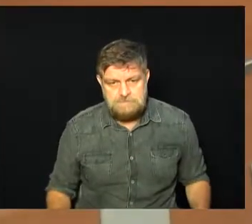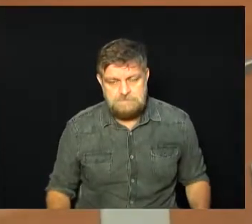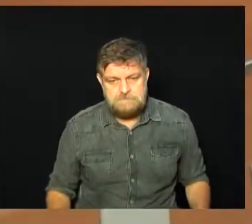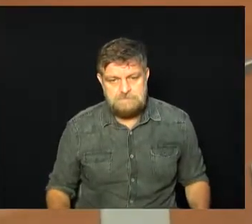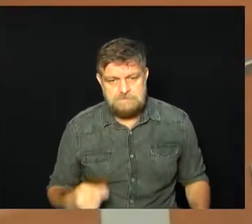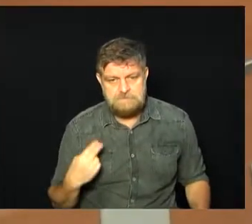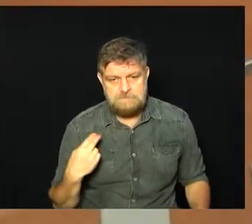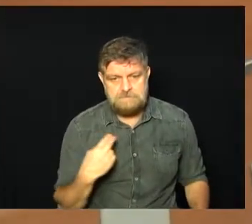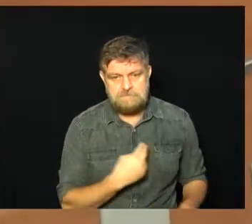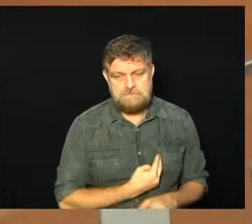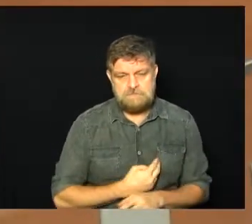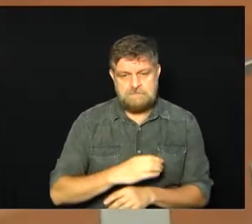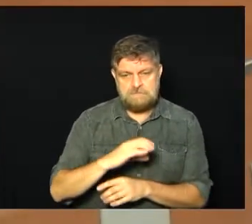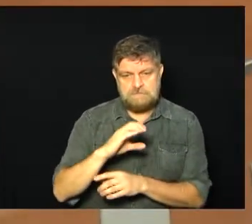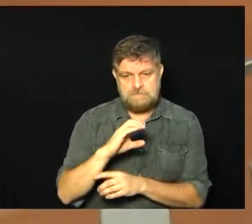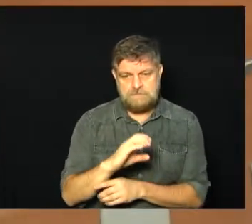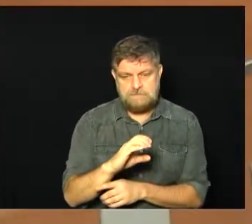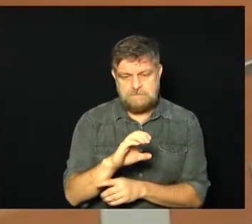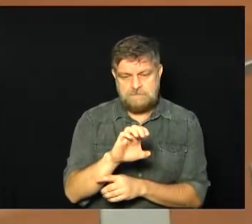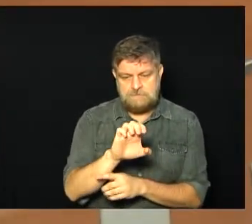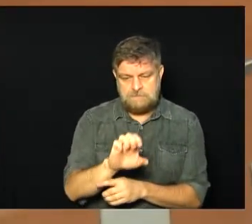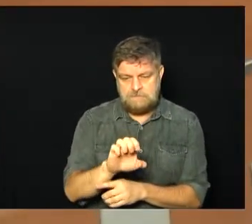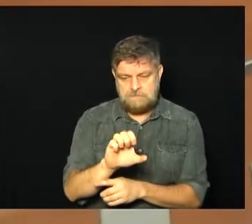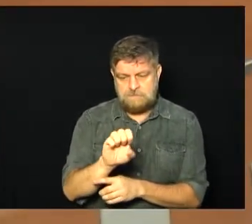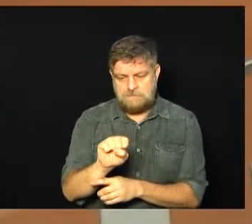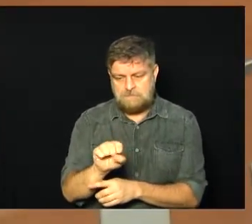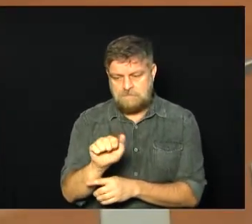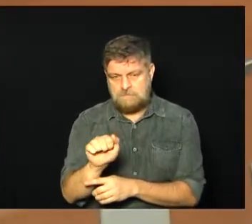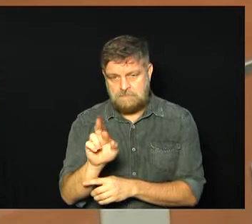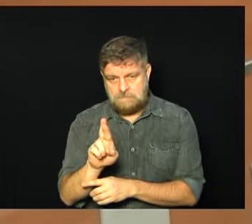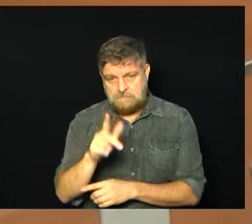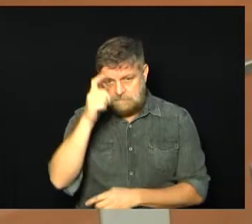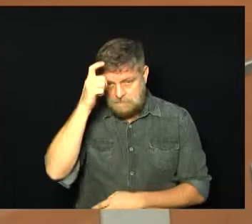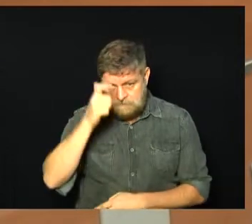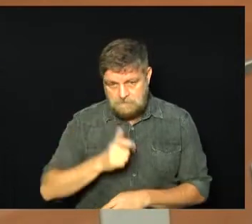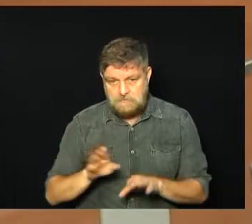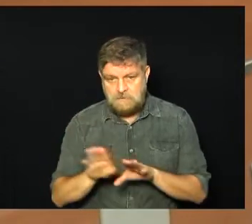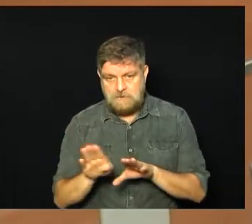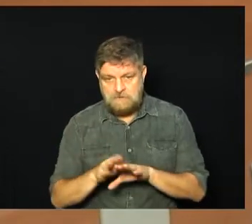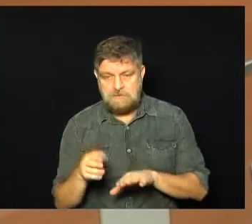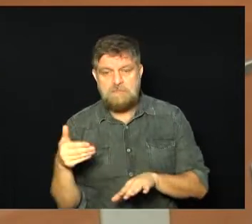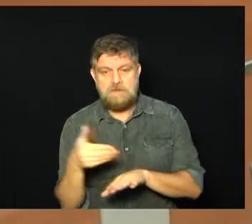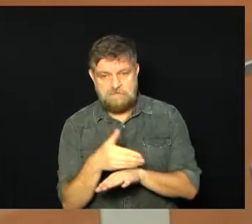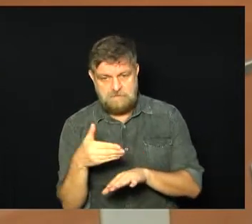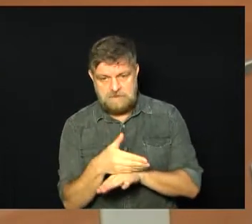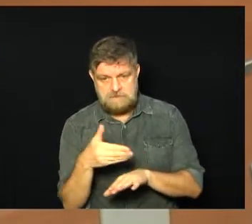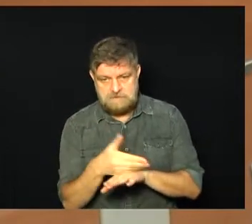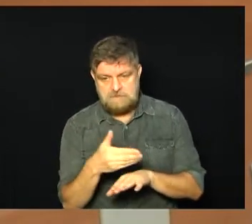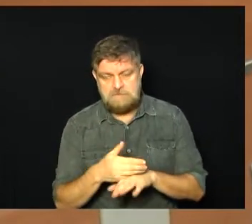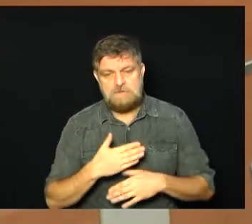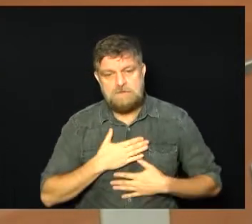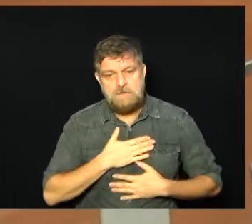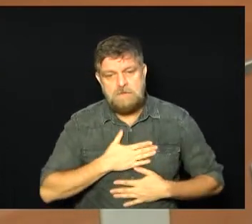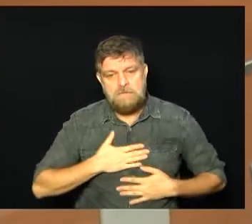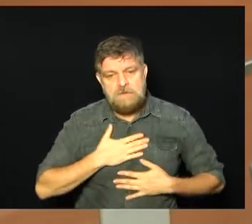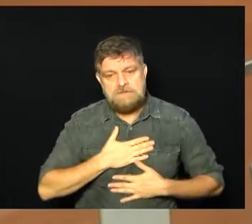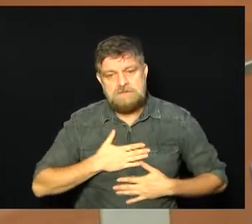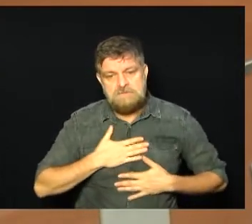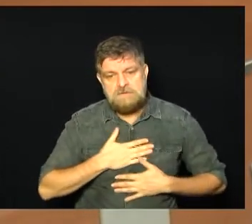nome é César Vieira, também sou um frequentador, e a minha satisfação aqui